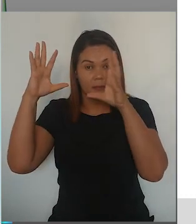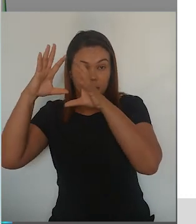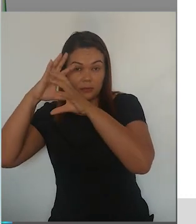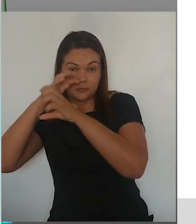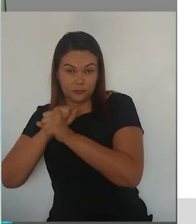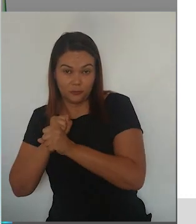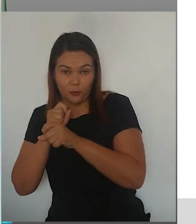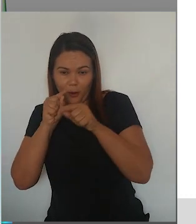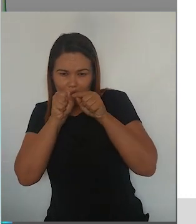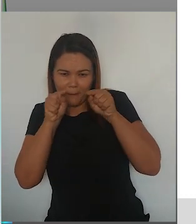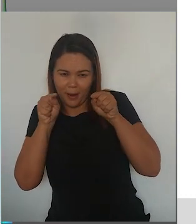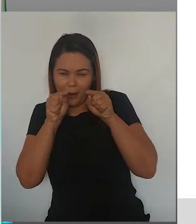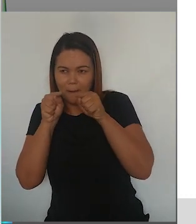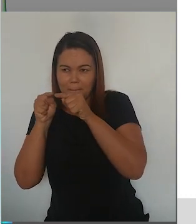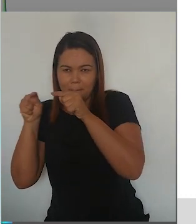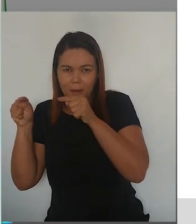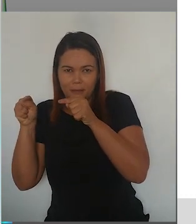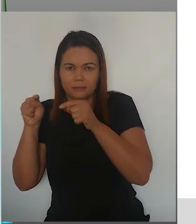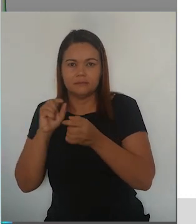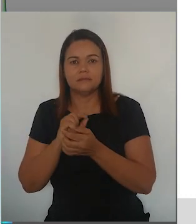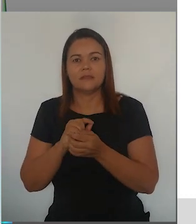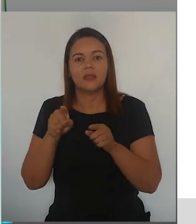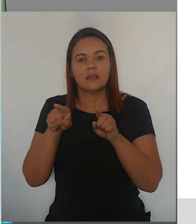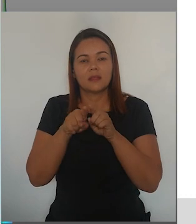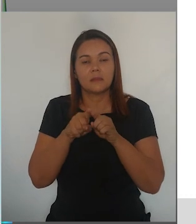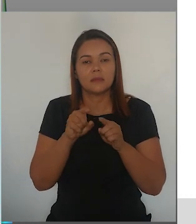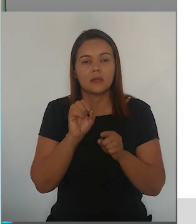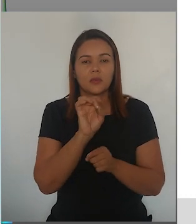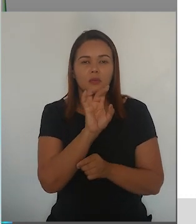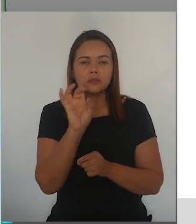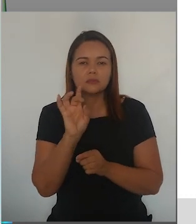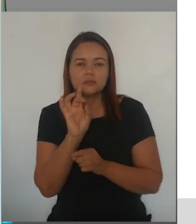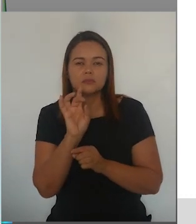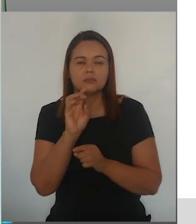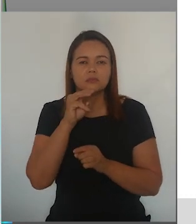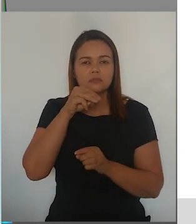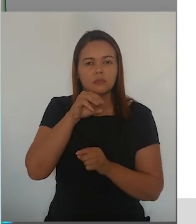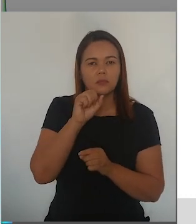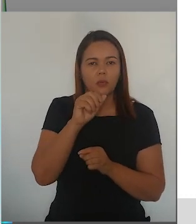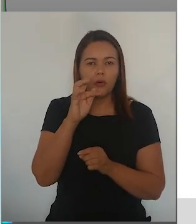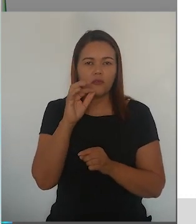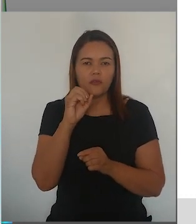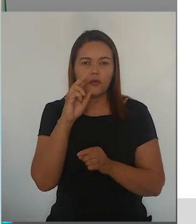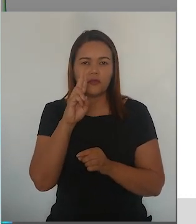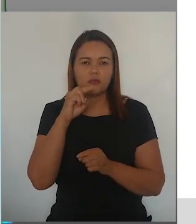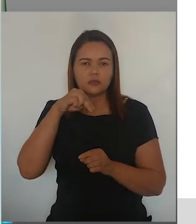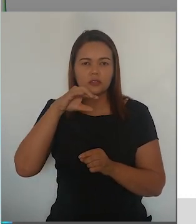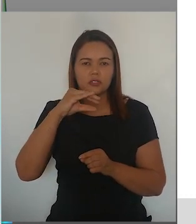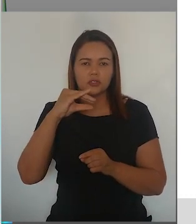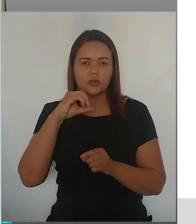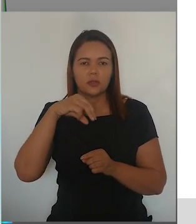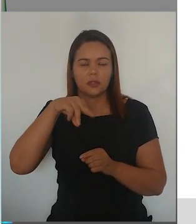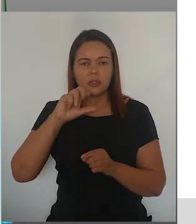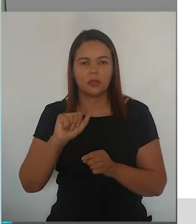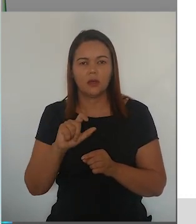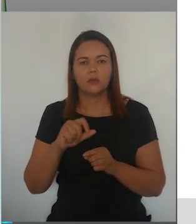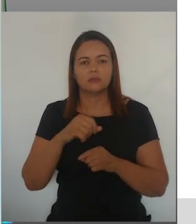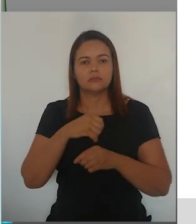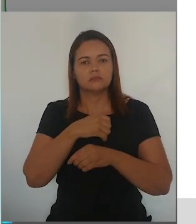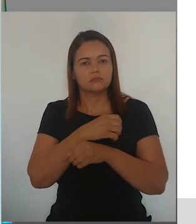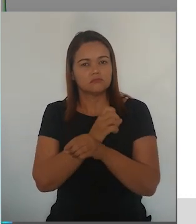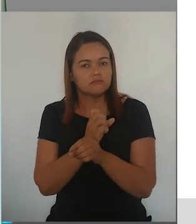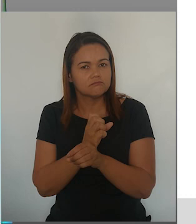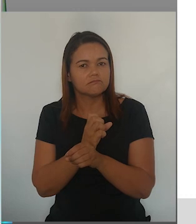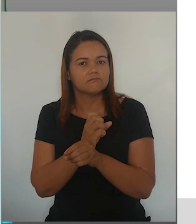miofilamentos, demonstrando-se em bandas claras e escuras. A unidade morfofuncional